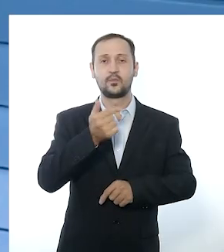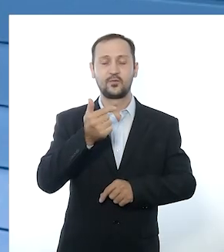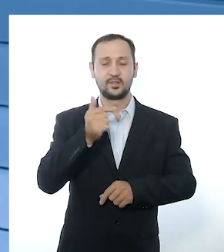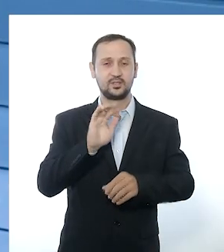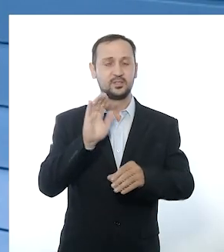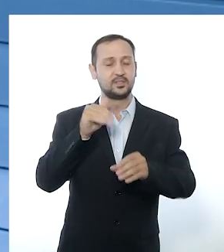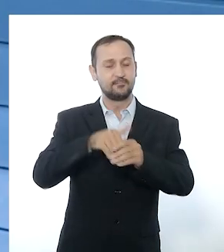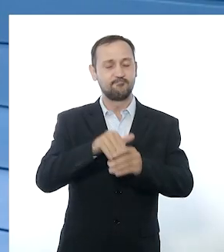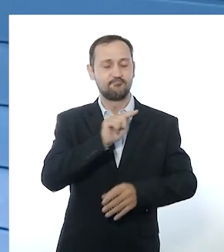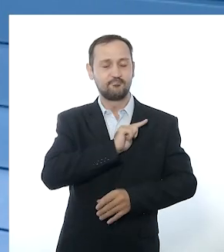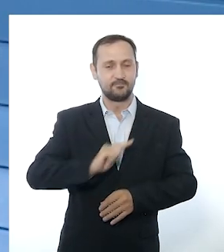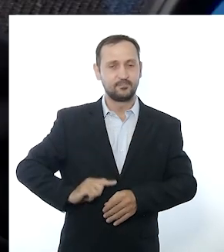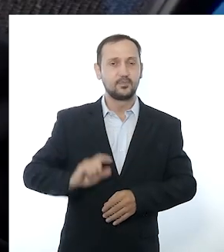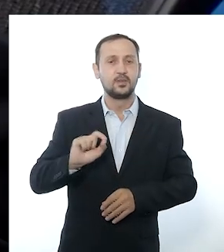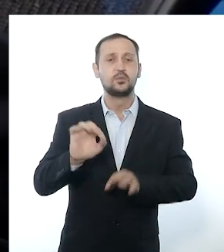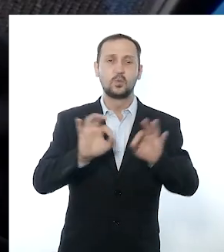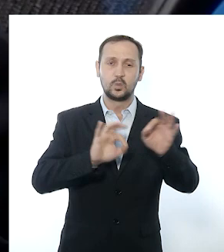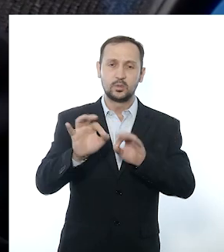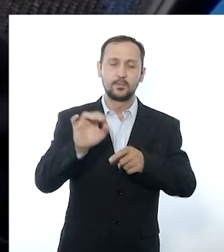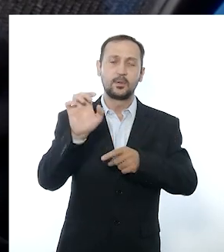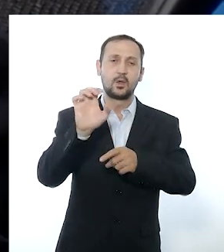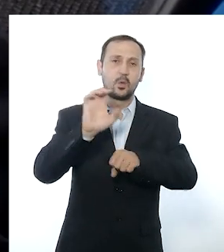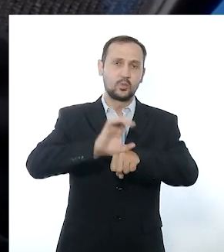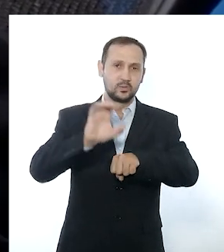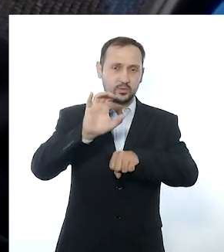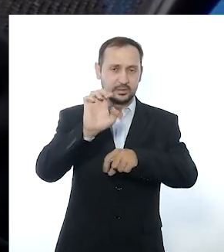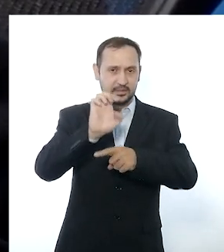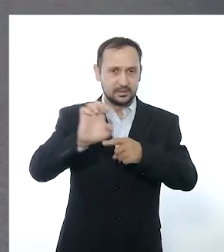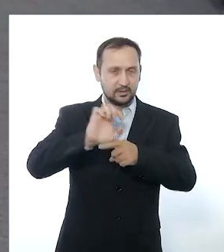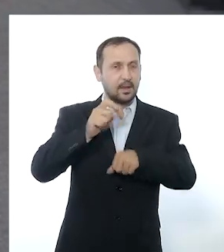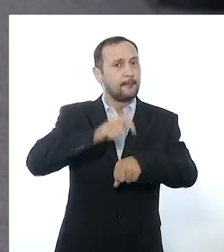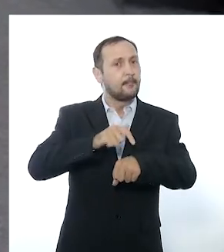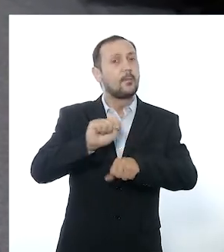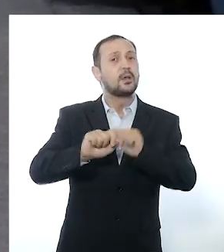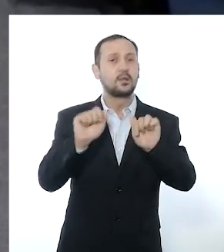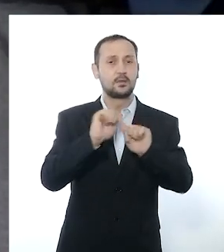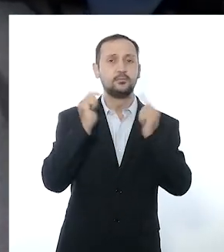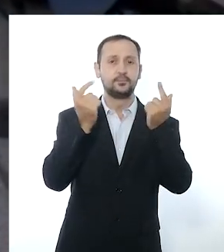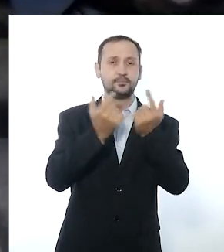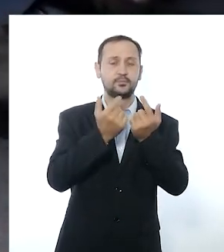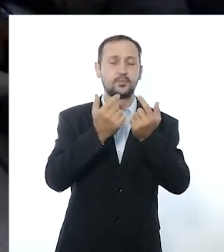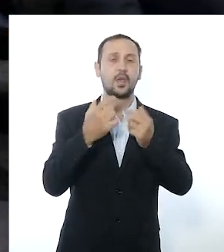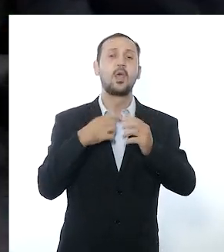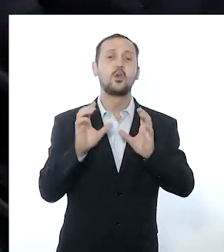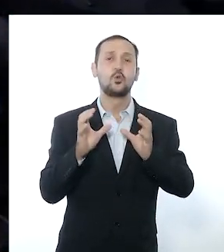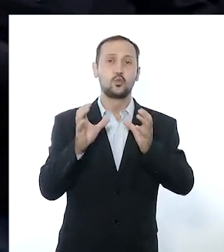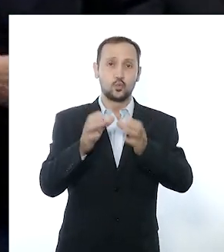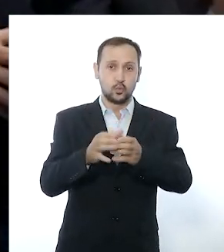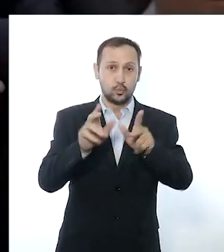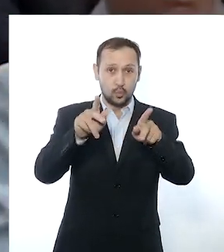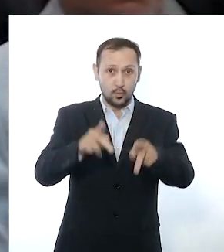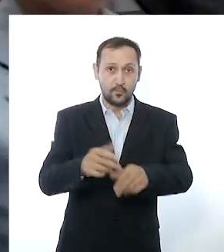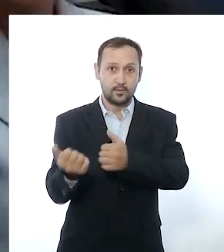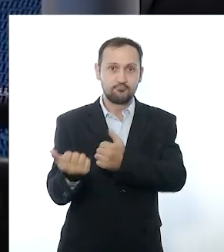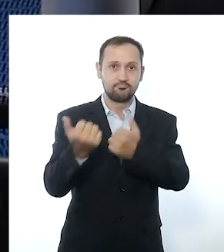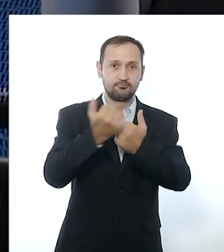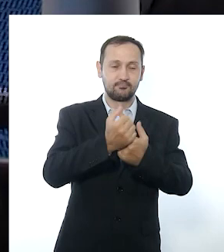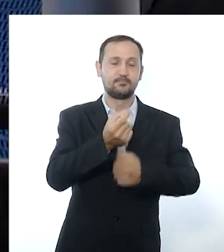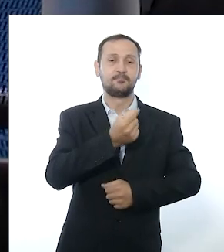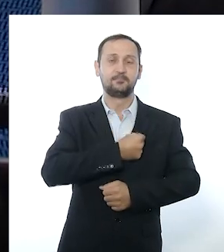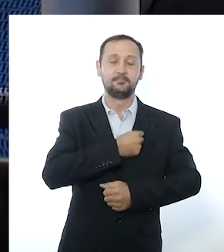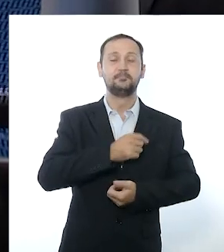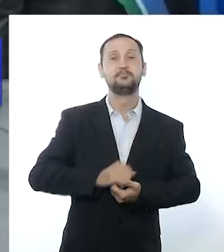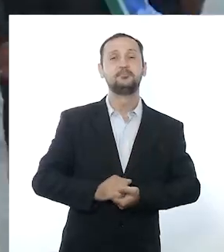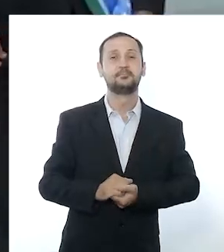O rito é definido pela Constituição Estadual e, nesse momento, a Assembleia é representante direto do povo ao dar posse